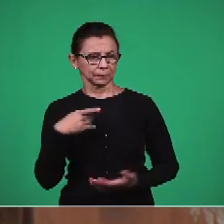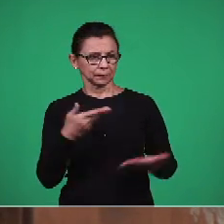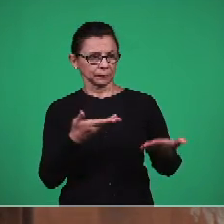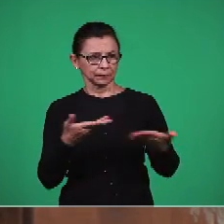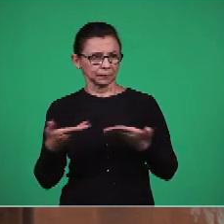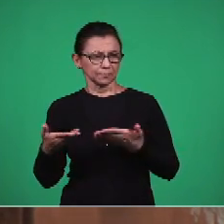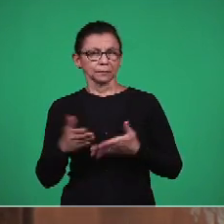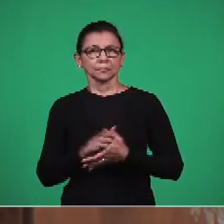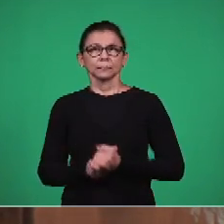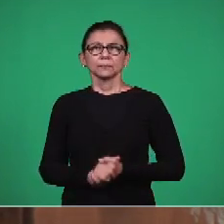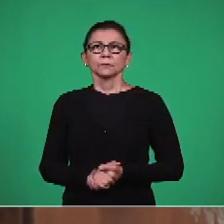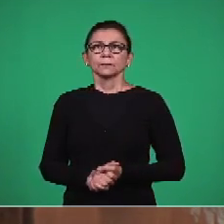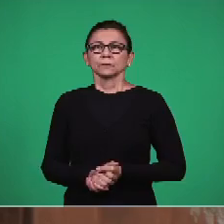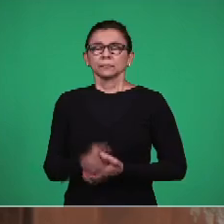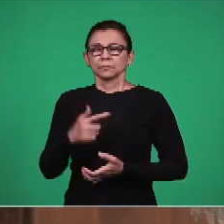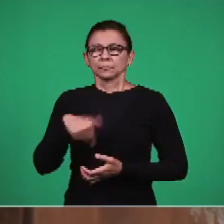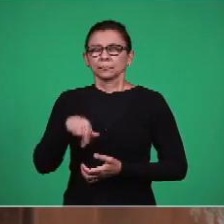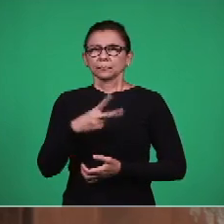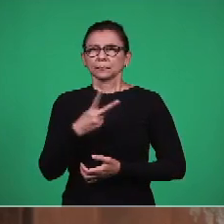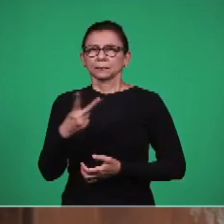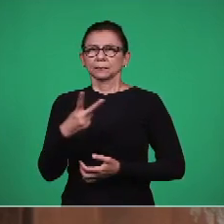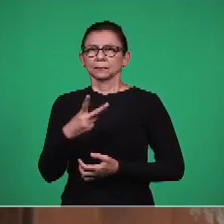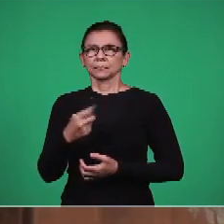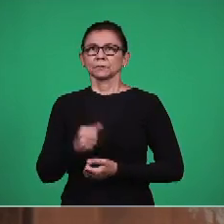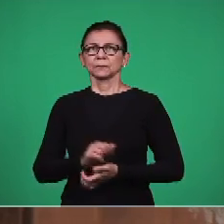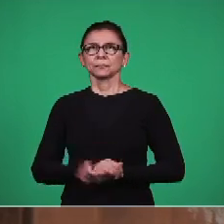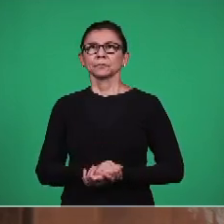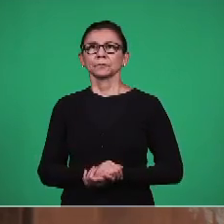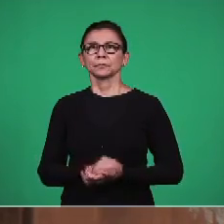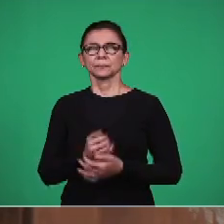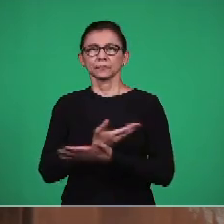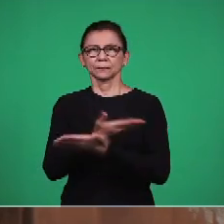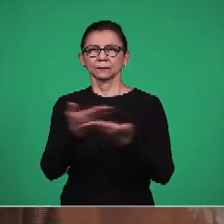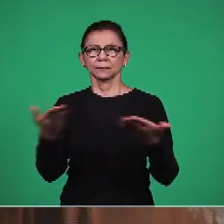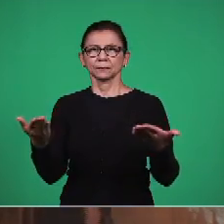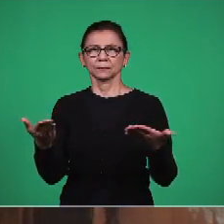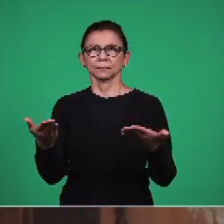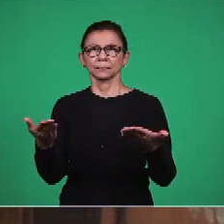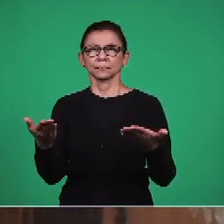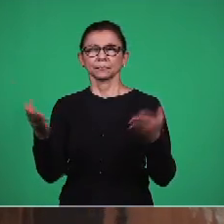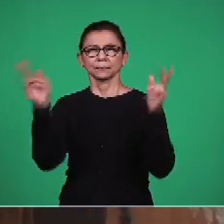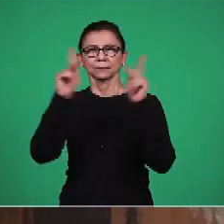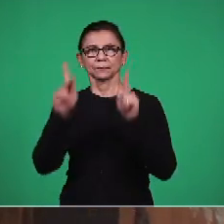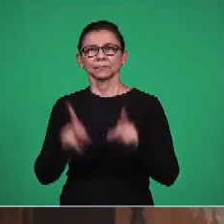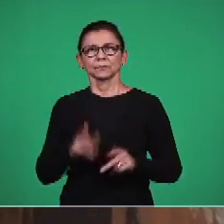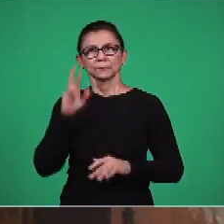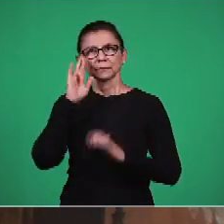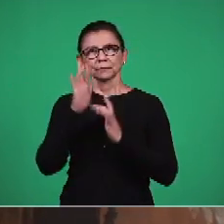desejar comigo esse encerramento com a paz do Senhor. A paz do Senhor.